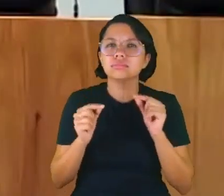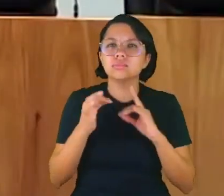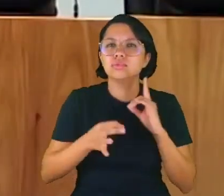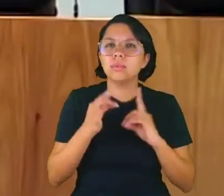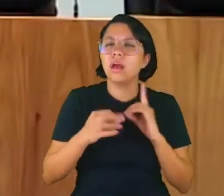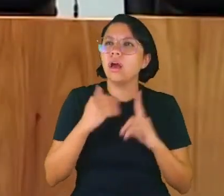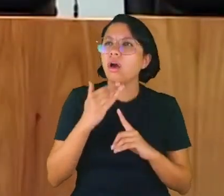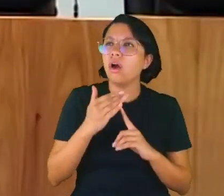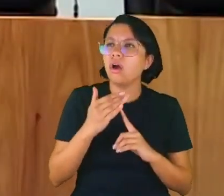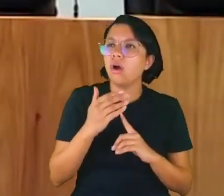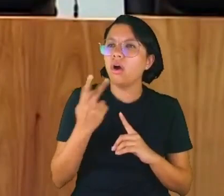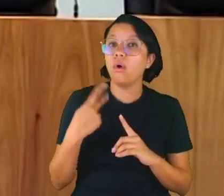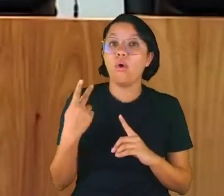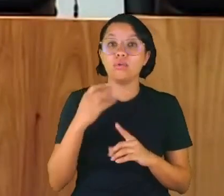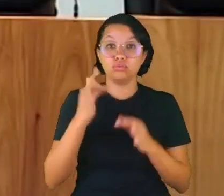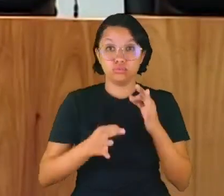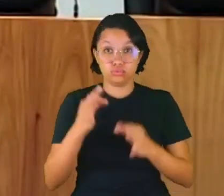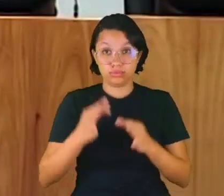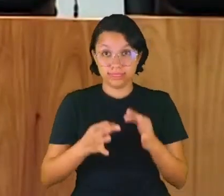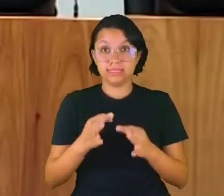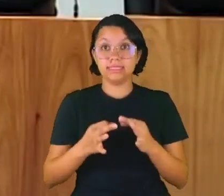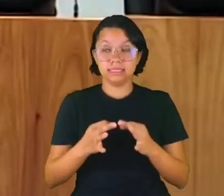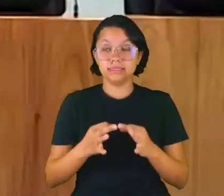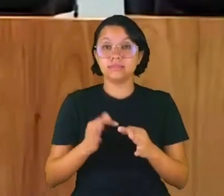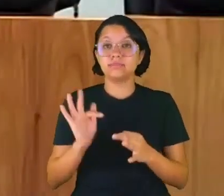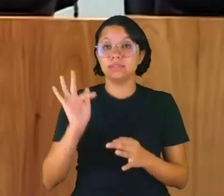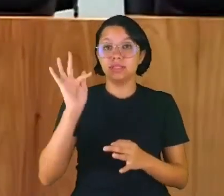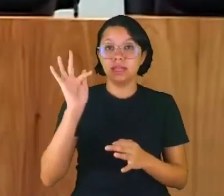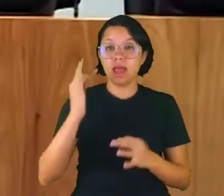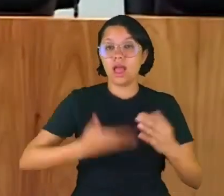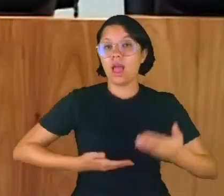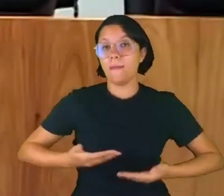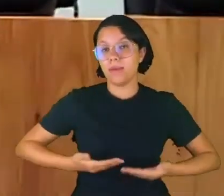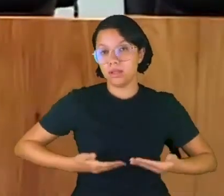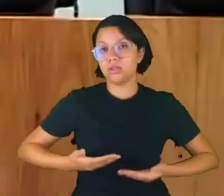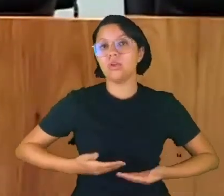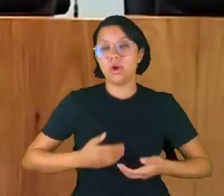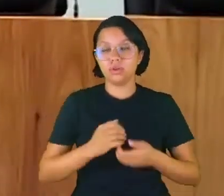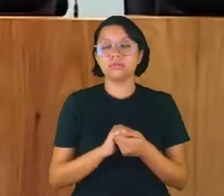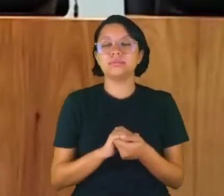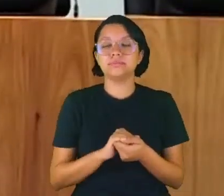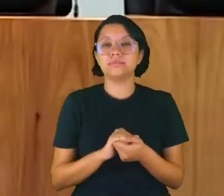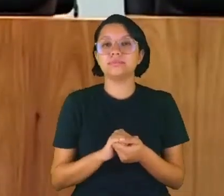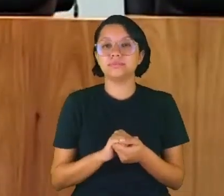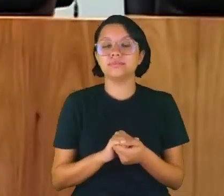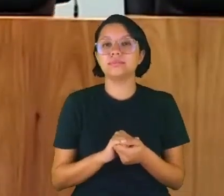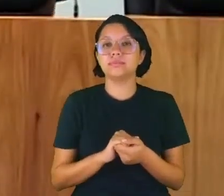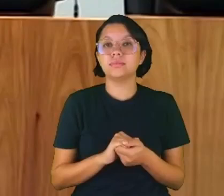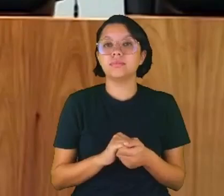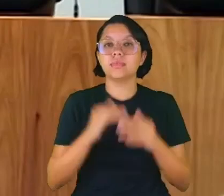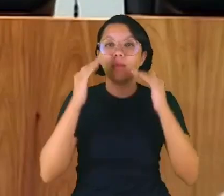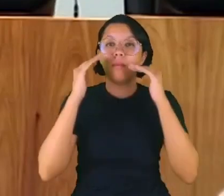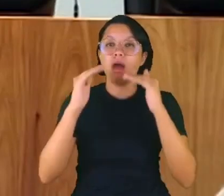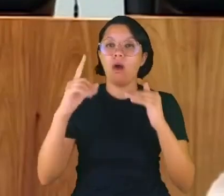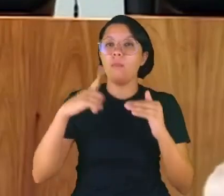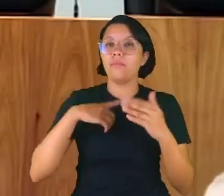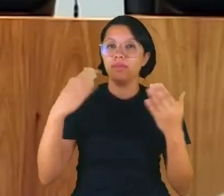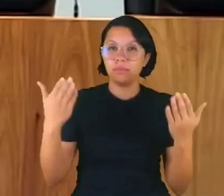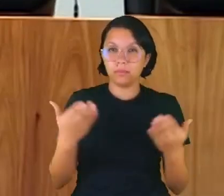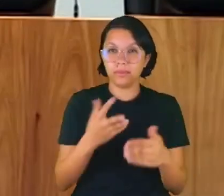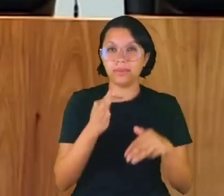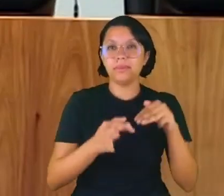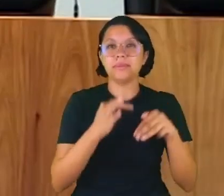desembargadores, os nossos juízes e juízas federais, servidores e servidoras. É uma honra tê-lo aqui,